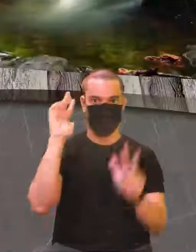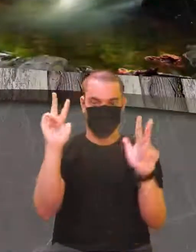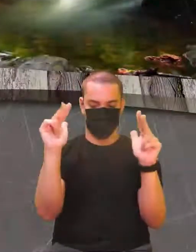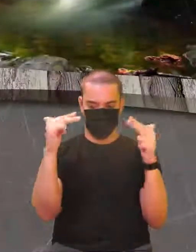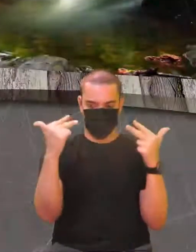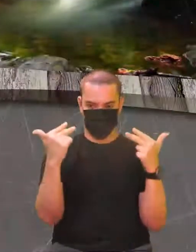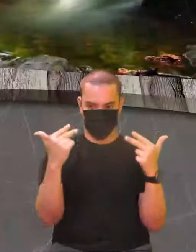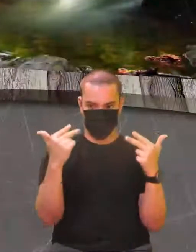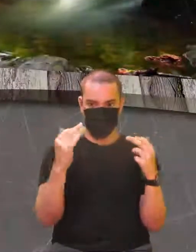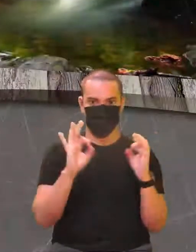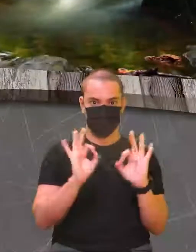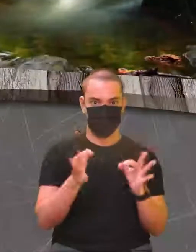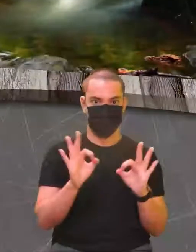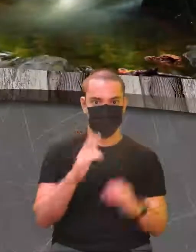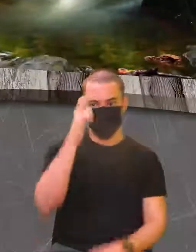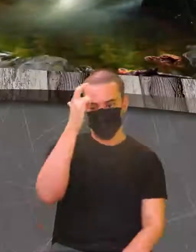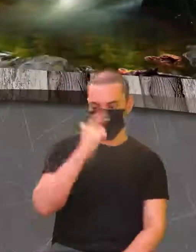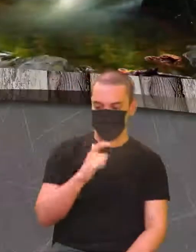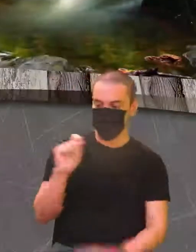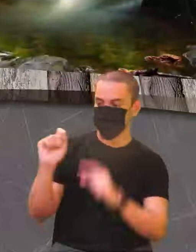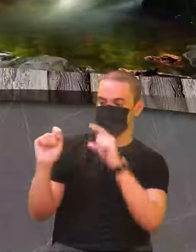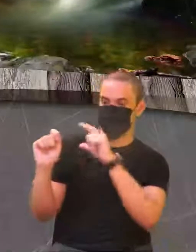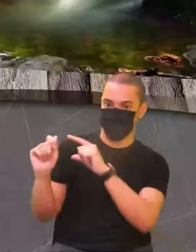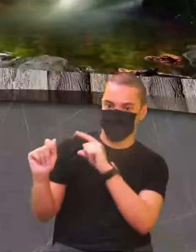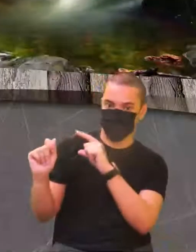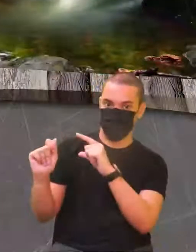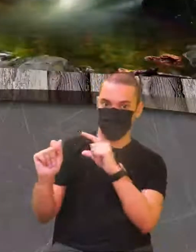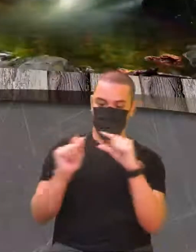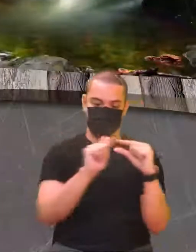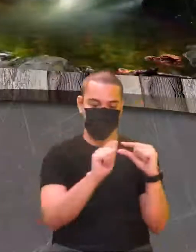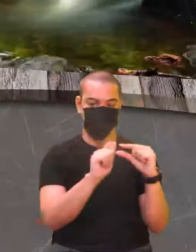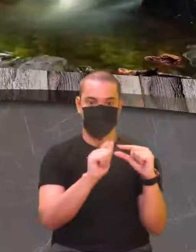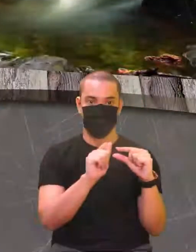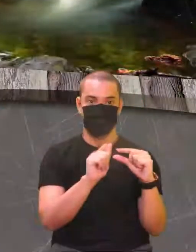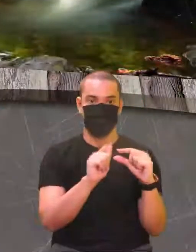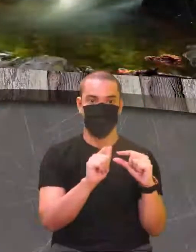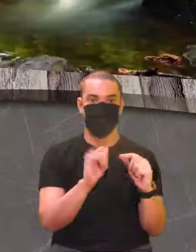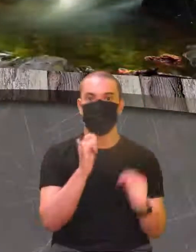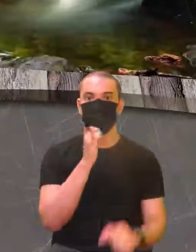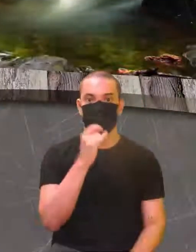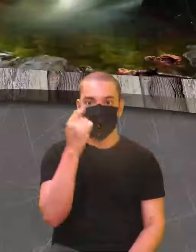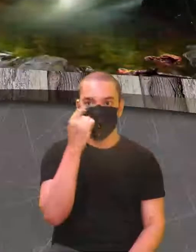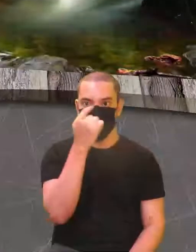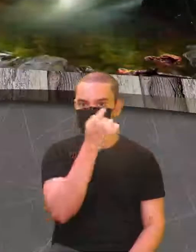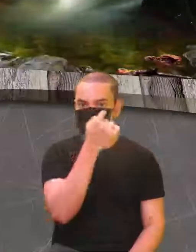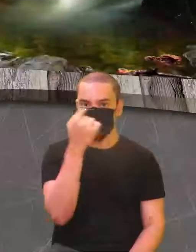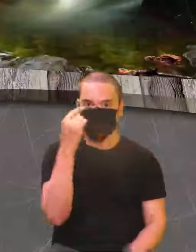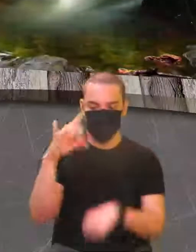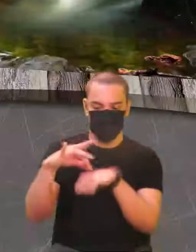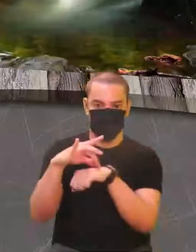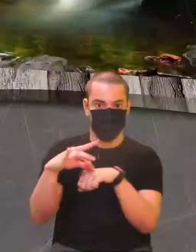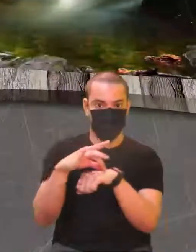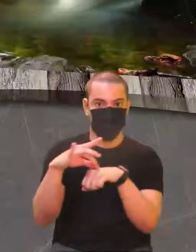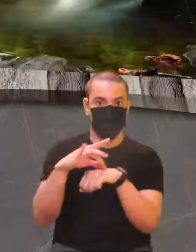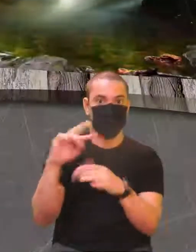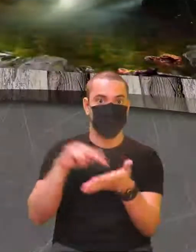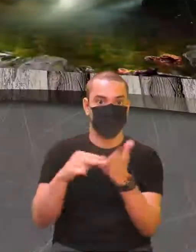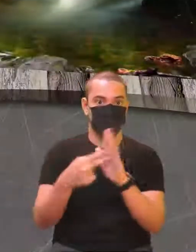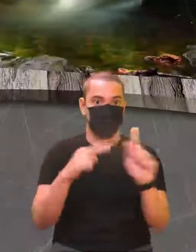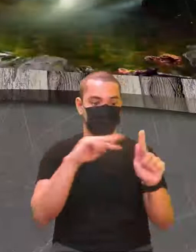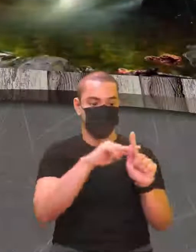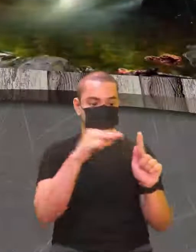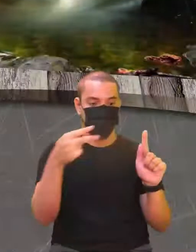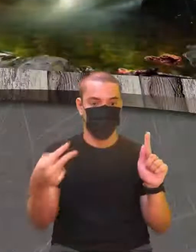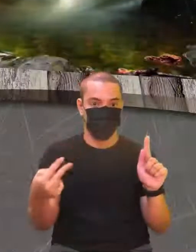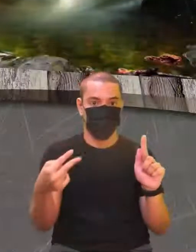você. Ok? Eu sou azão, azinho, um exemplo. Eu sou azão, azinho para olho preto. Isso é o genótipo.